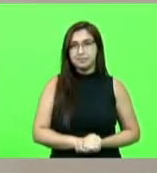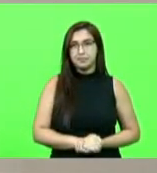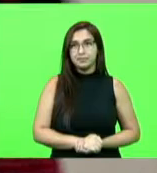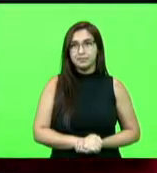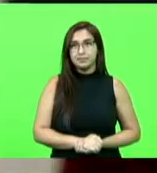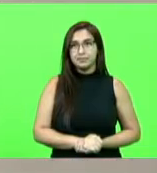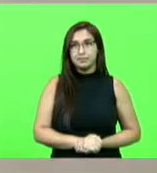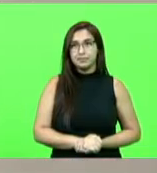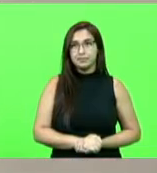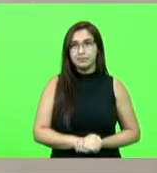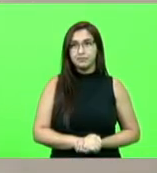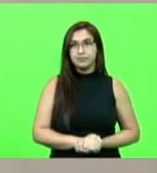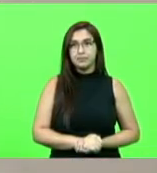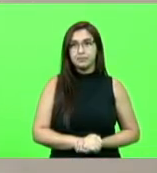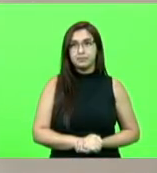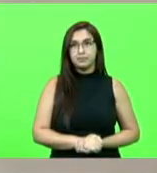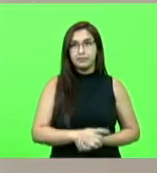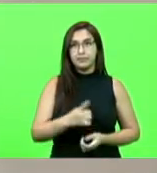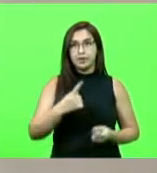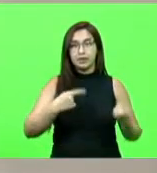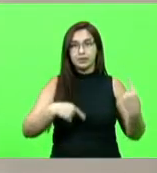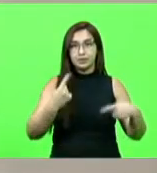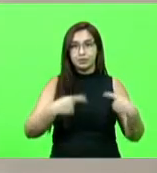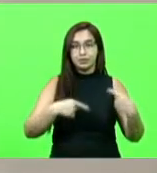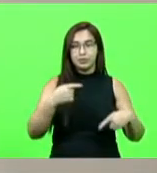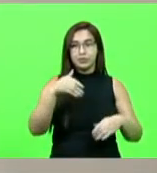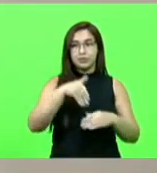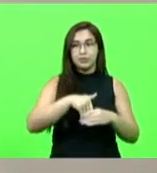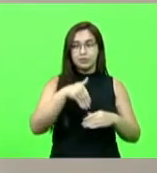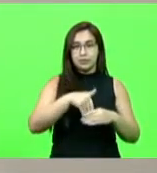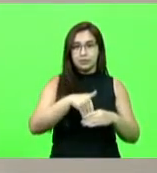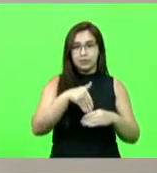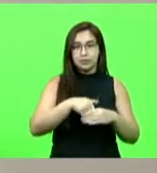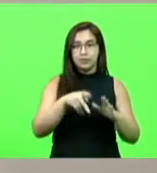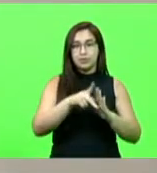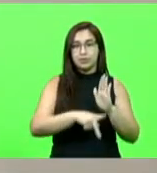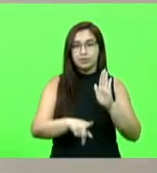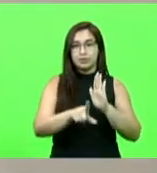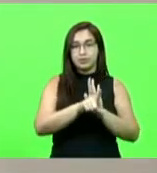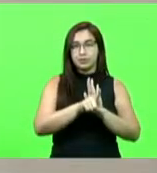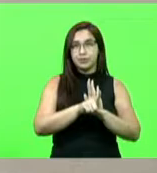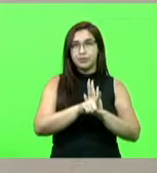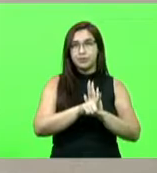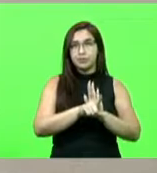Nós temos ainda discussão e votação em turno único do projeto de lei